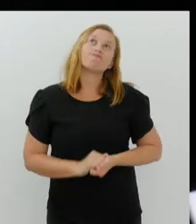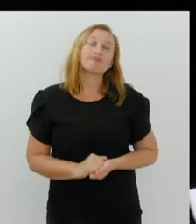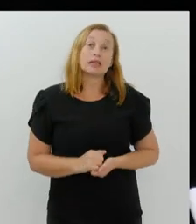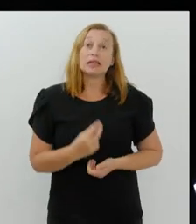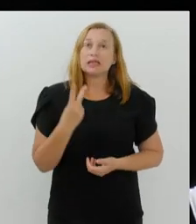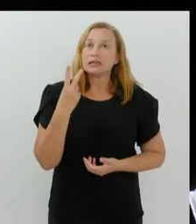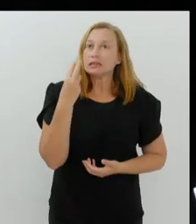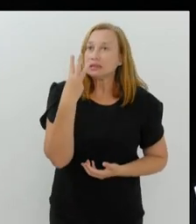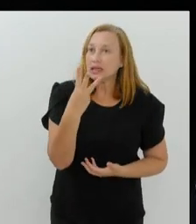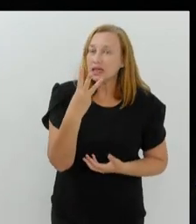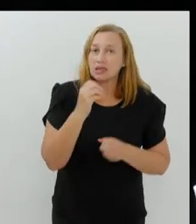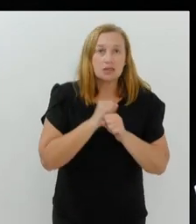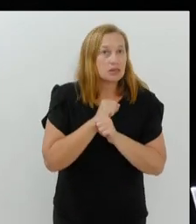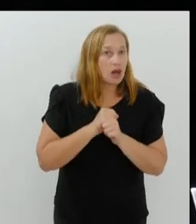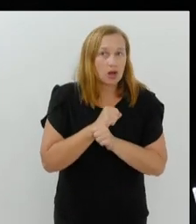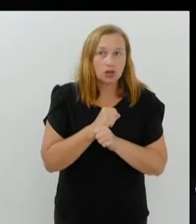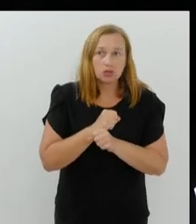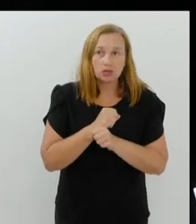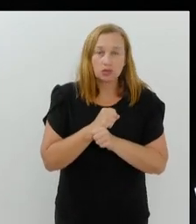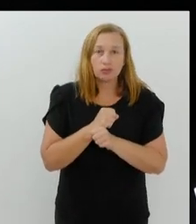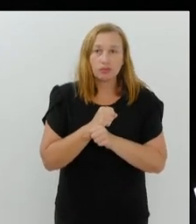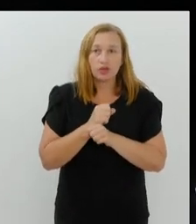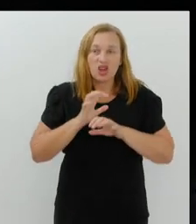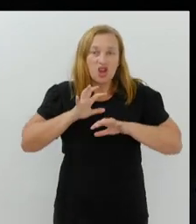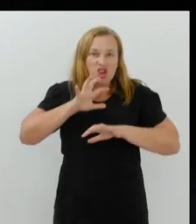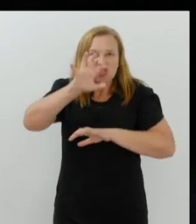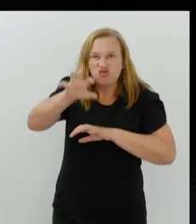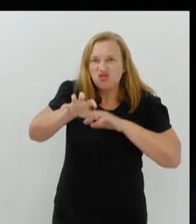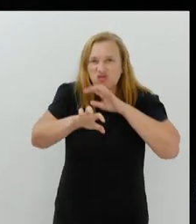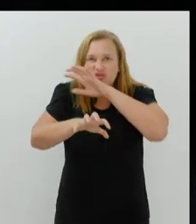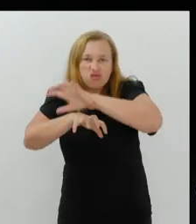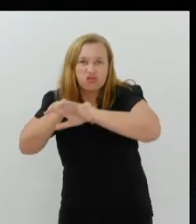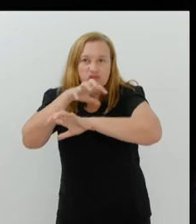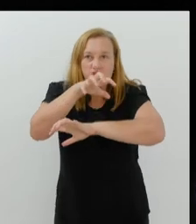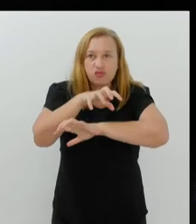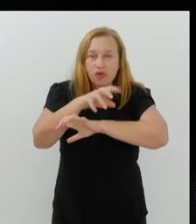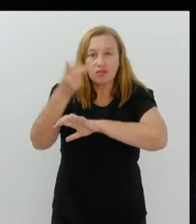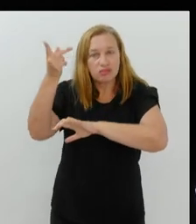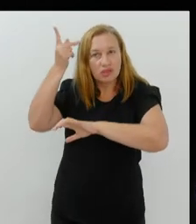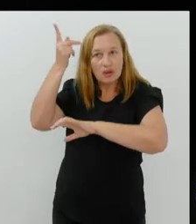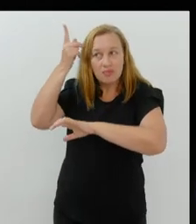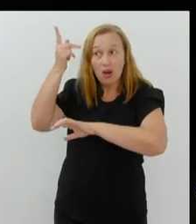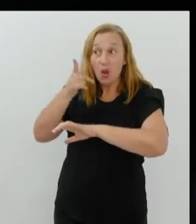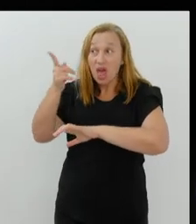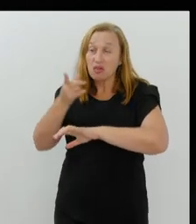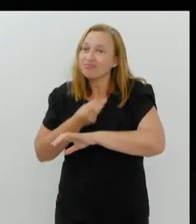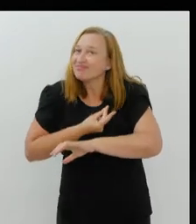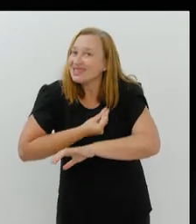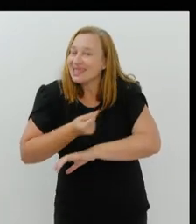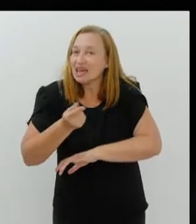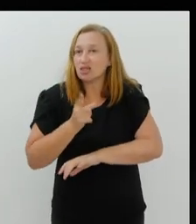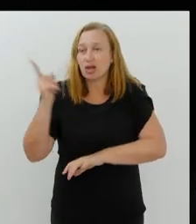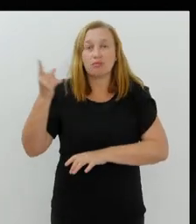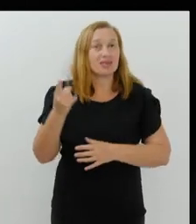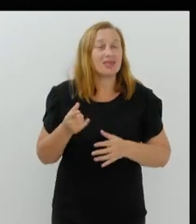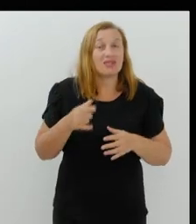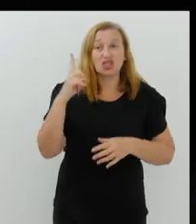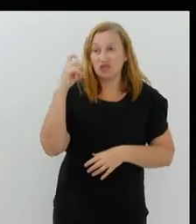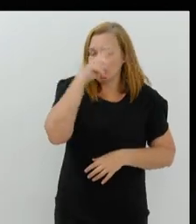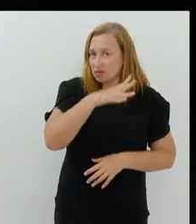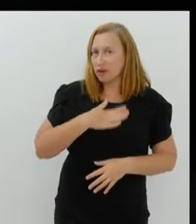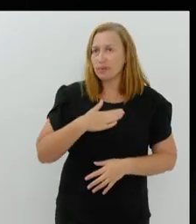3 anos na Império de Casa Verde. Eu amo a Império. Eu saí de lá porque estava